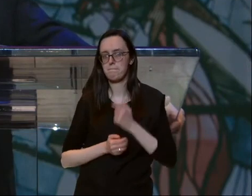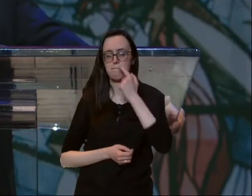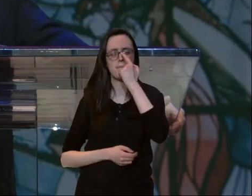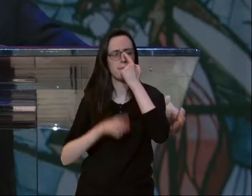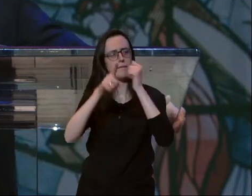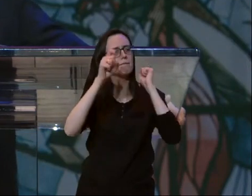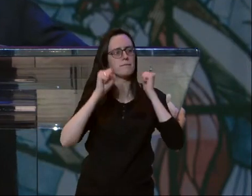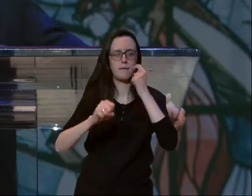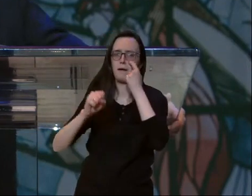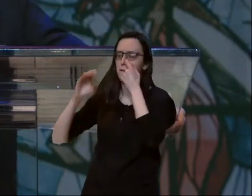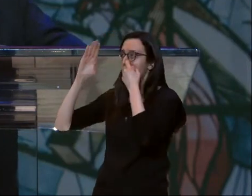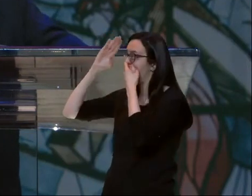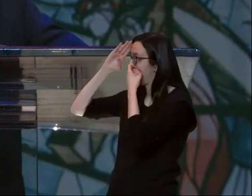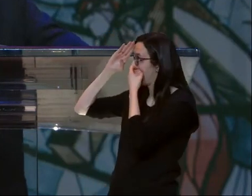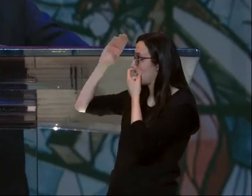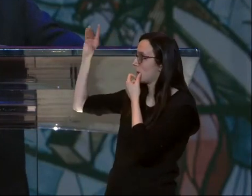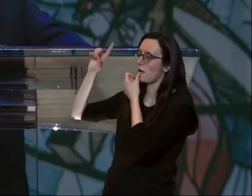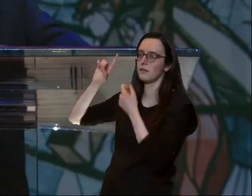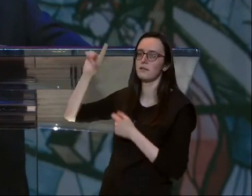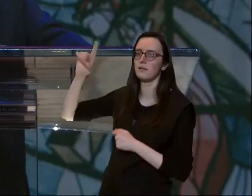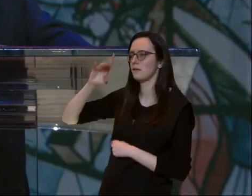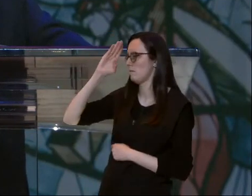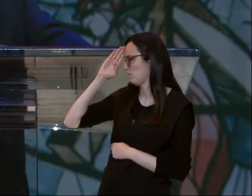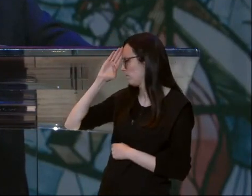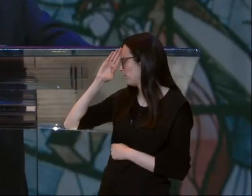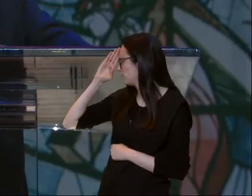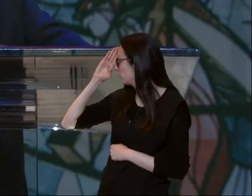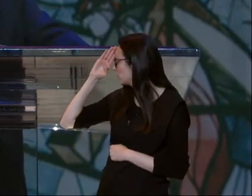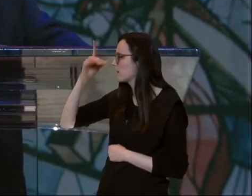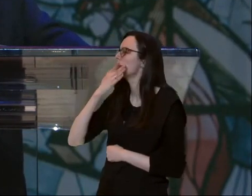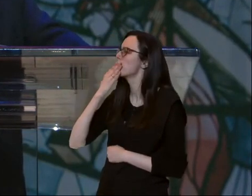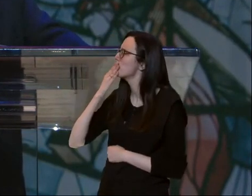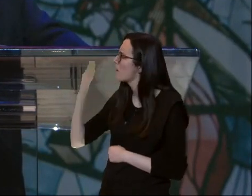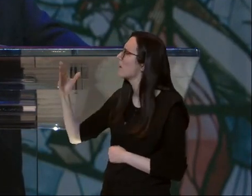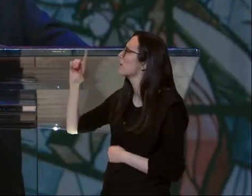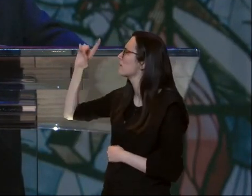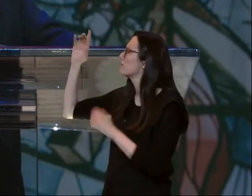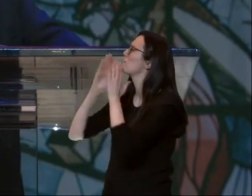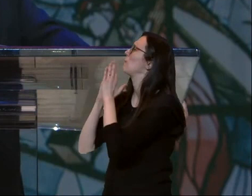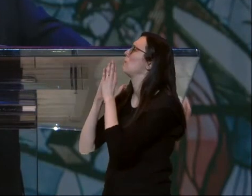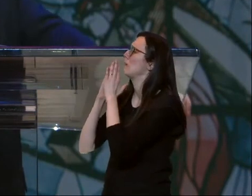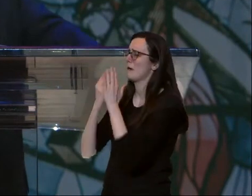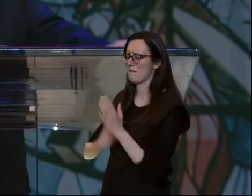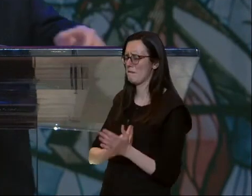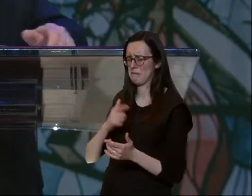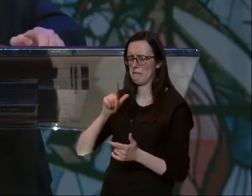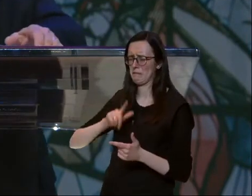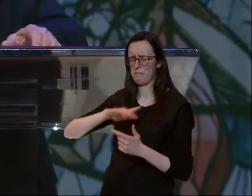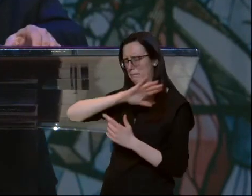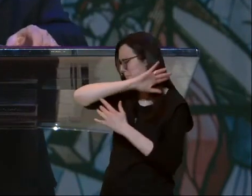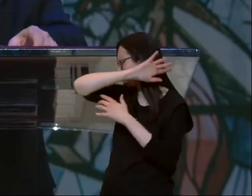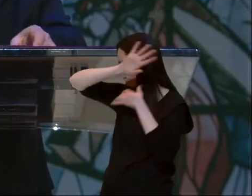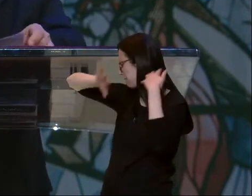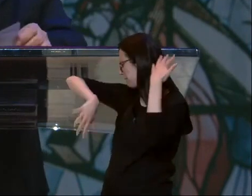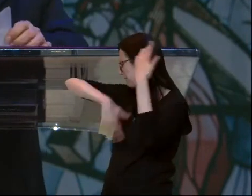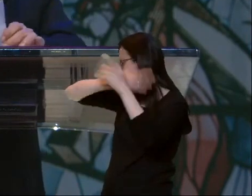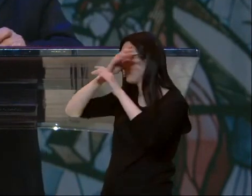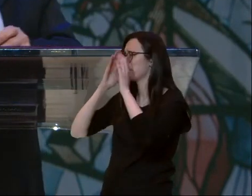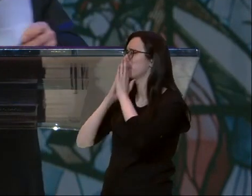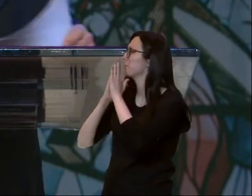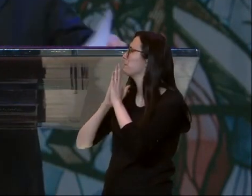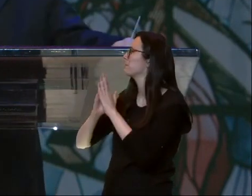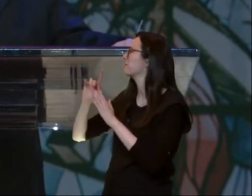Vá a Ele, pede para Ele acertar a tua vida. Não fique